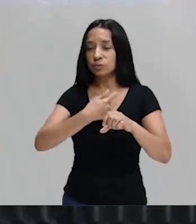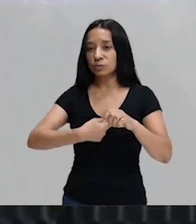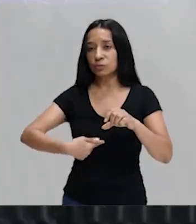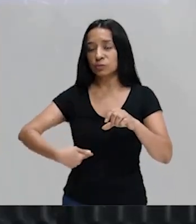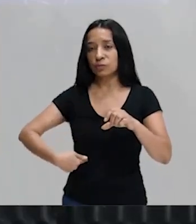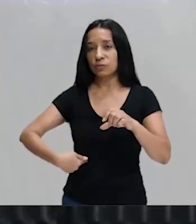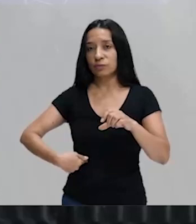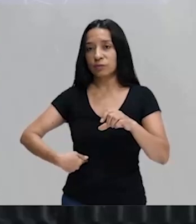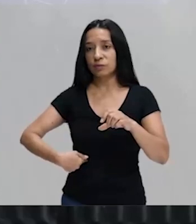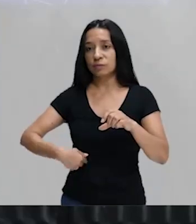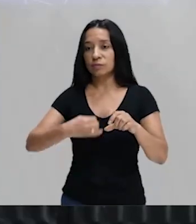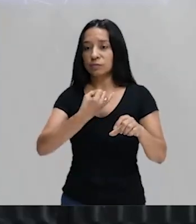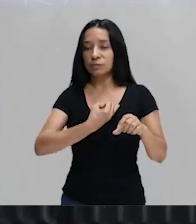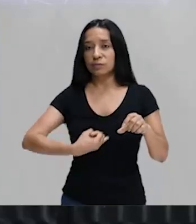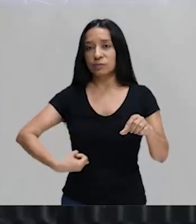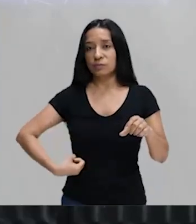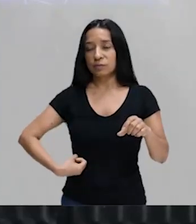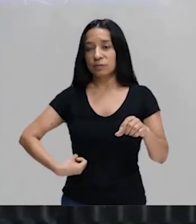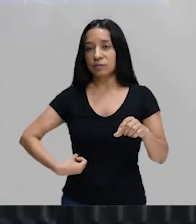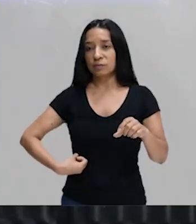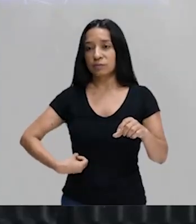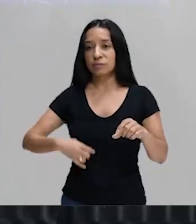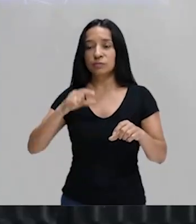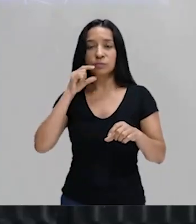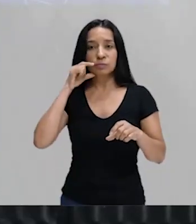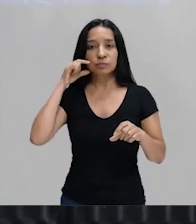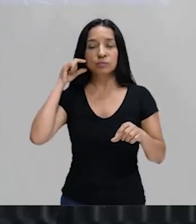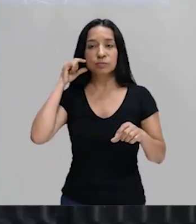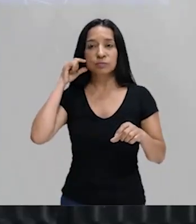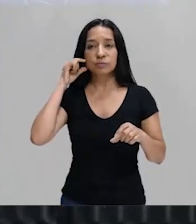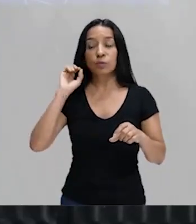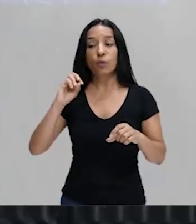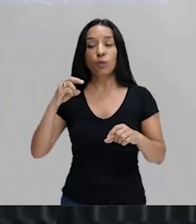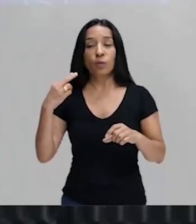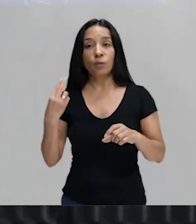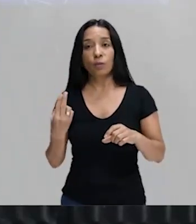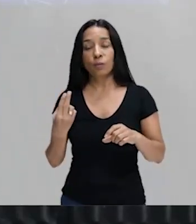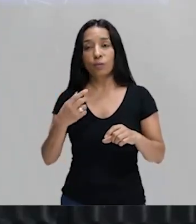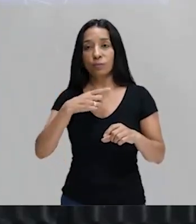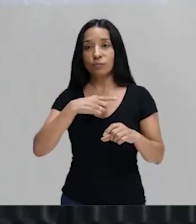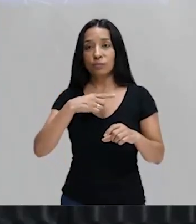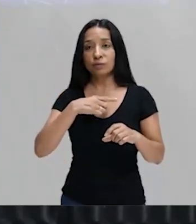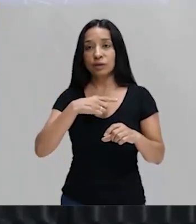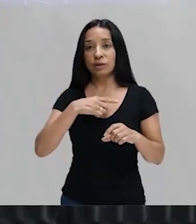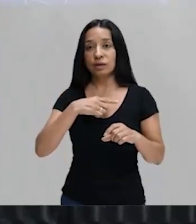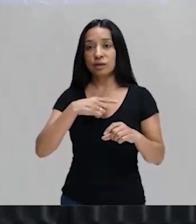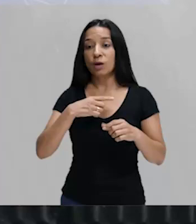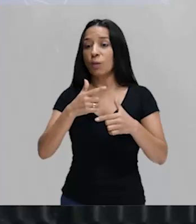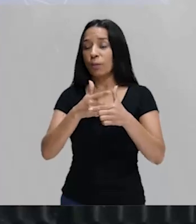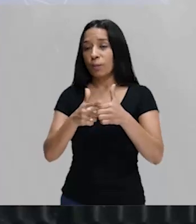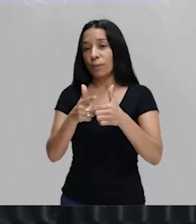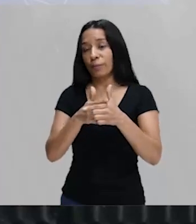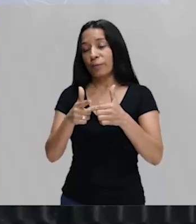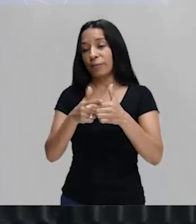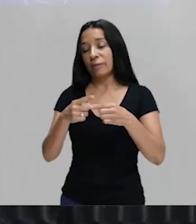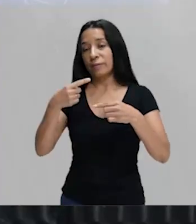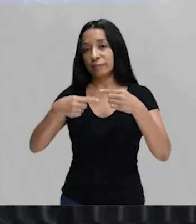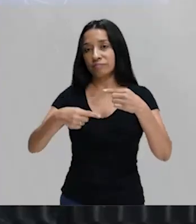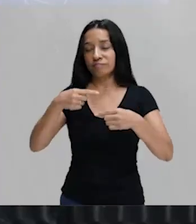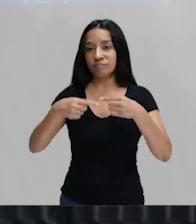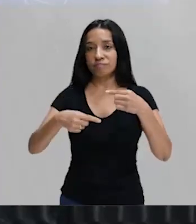governamental do Império de Dom Pedro II. Ou seja, você tem ali uma crise, de certa forma,